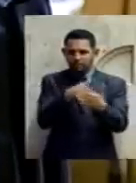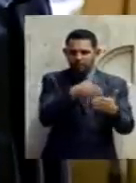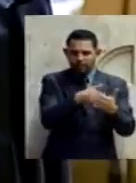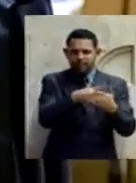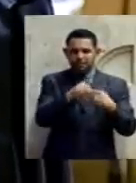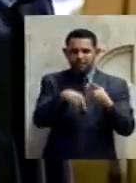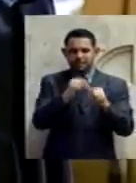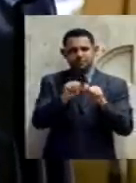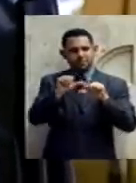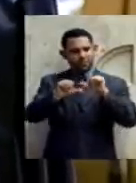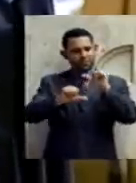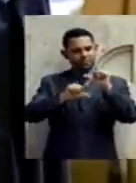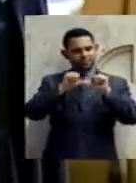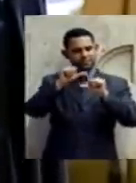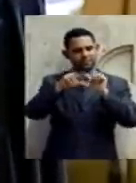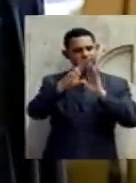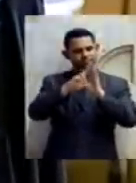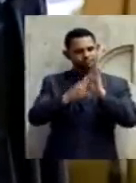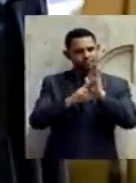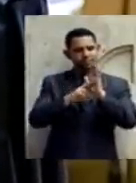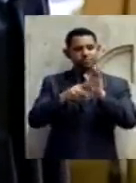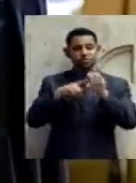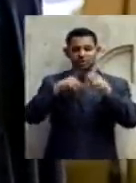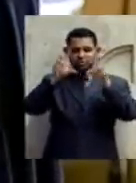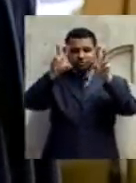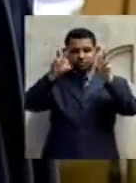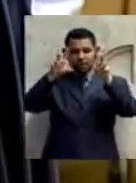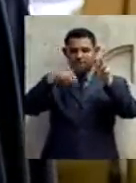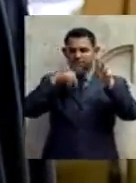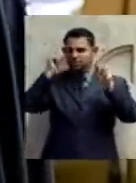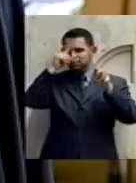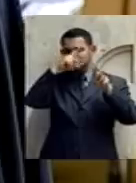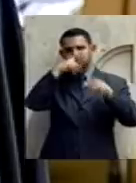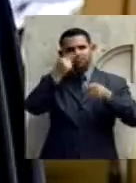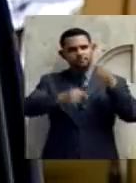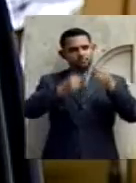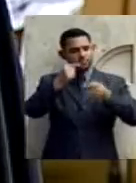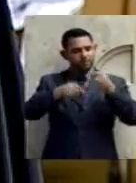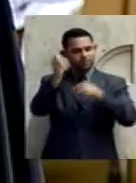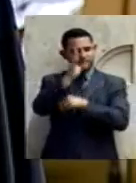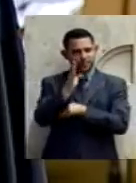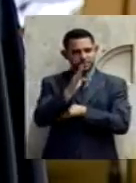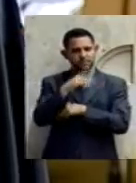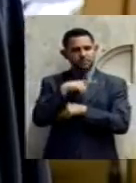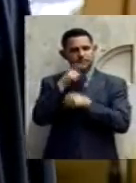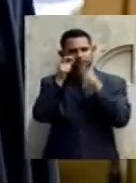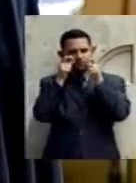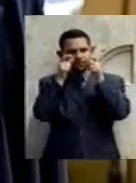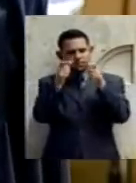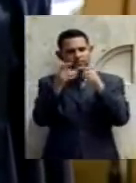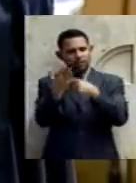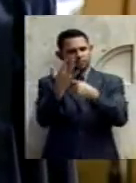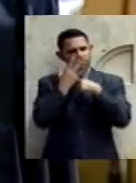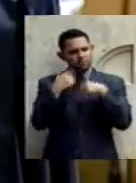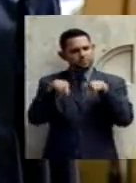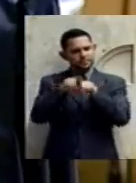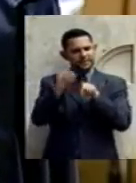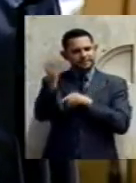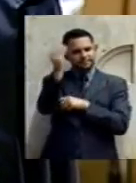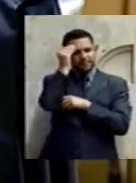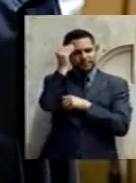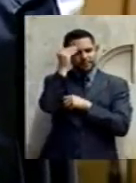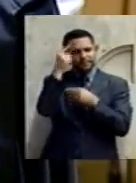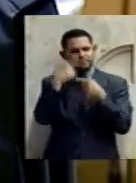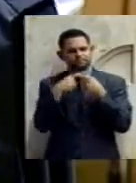novos paradigmas diante de temas de alta complexidade. Refletindo e nos ajudando a refletir sobre